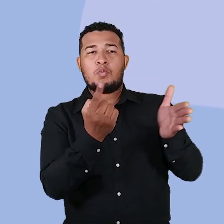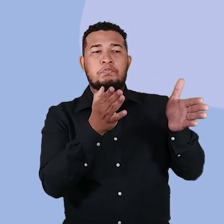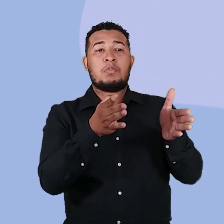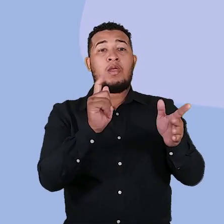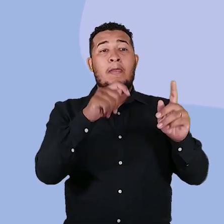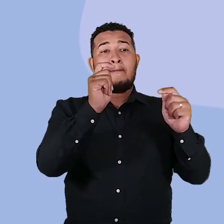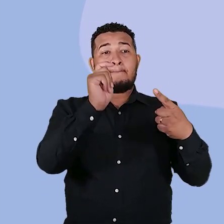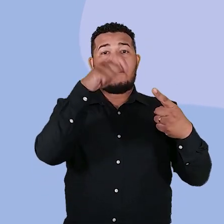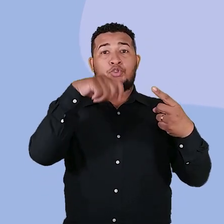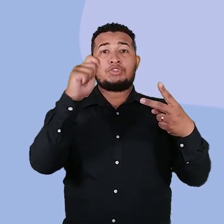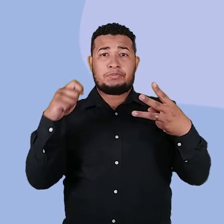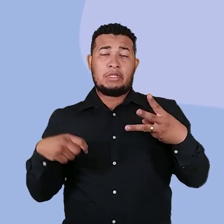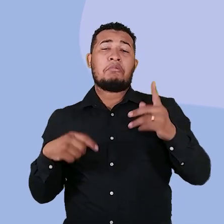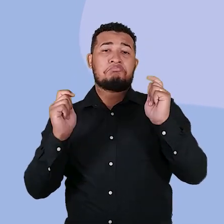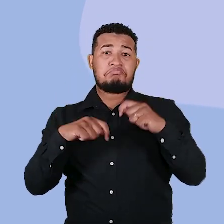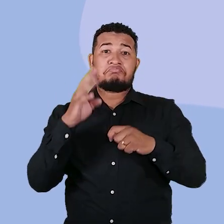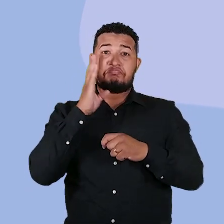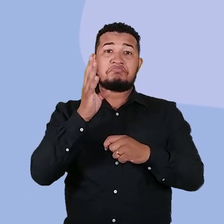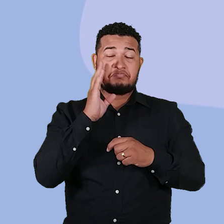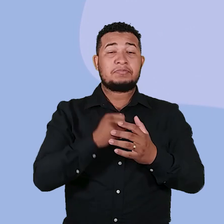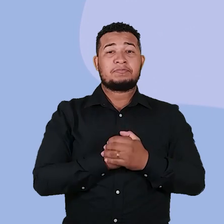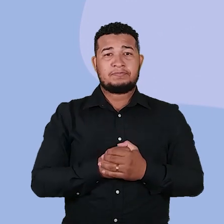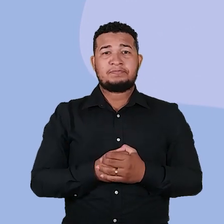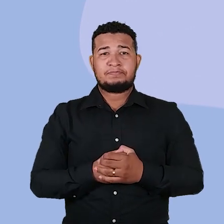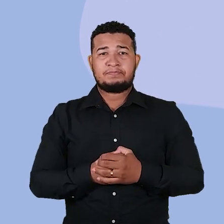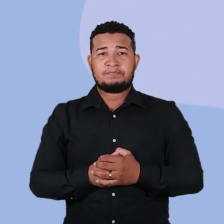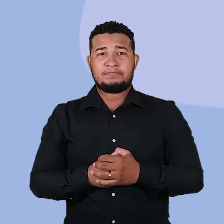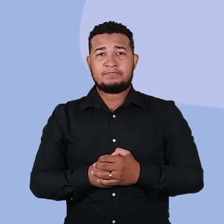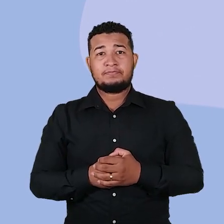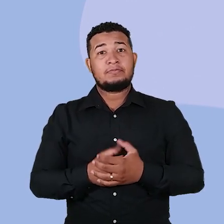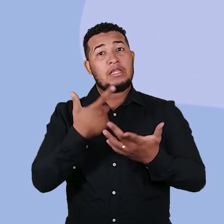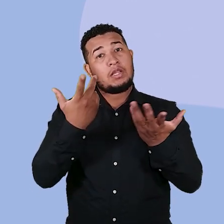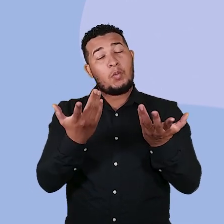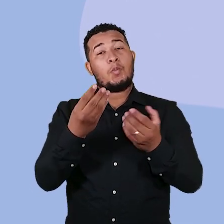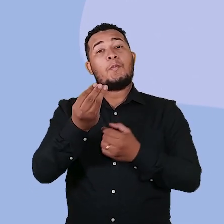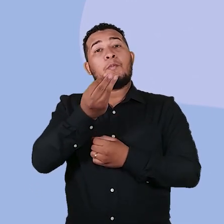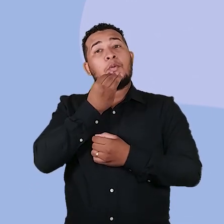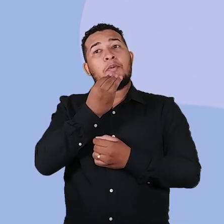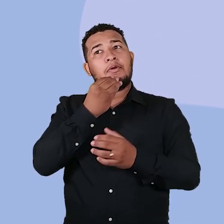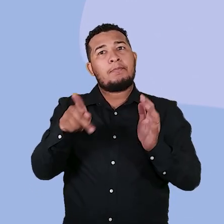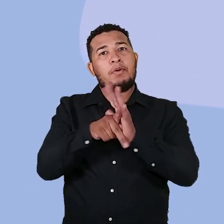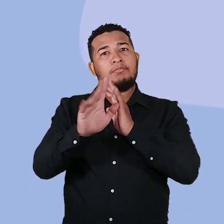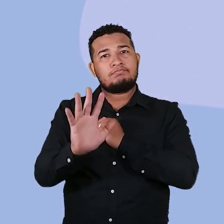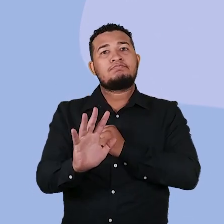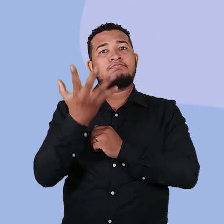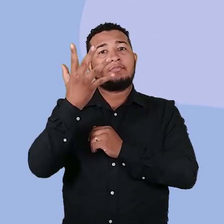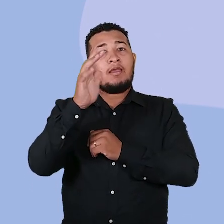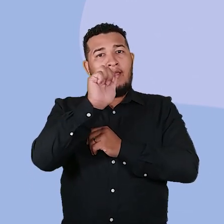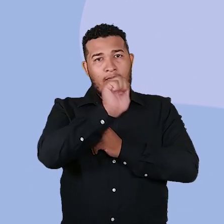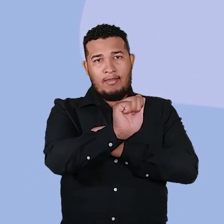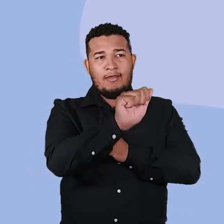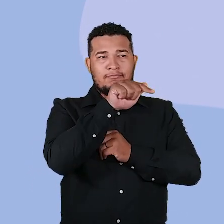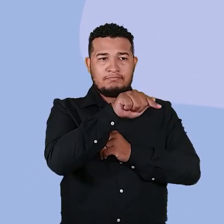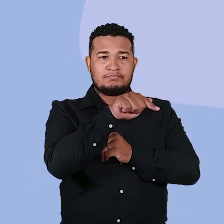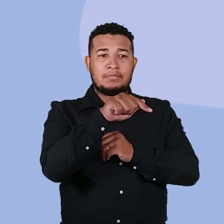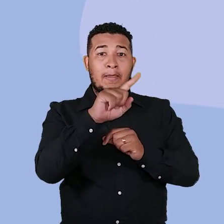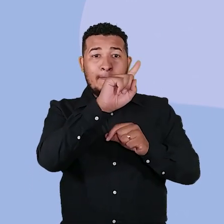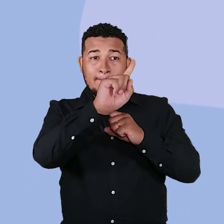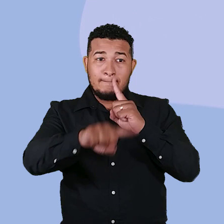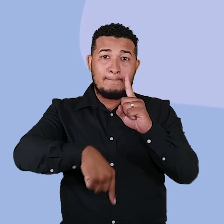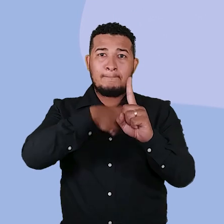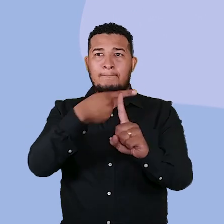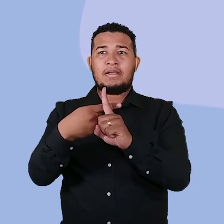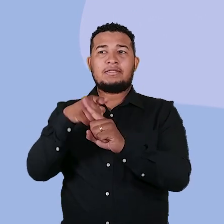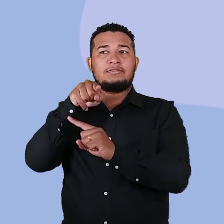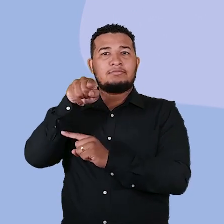a 1 essas três propriedades tão bacanas entregar na quarta a probabilidade de ocorrência de um evento